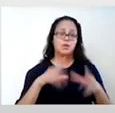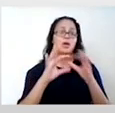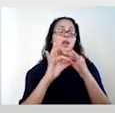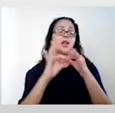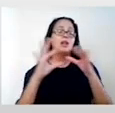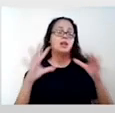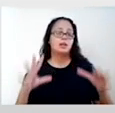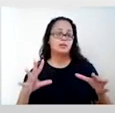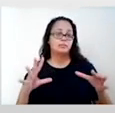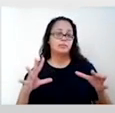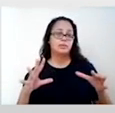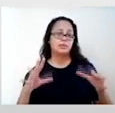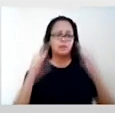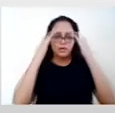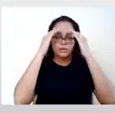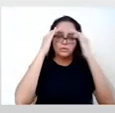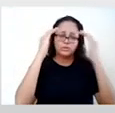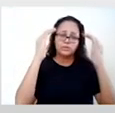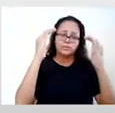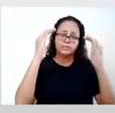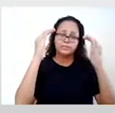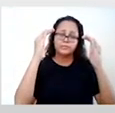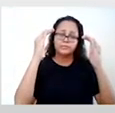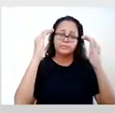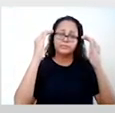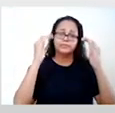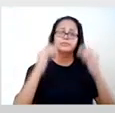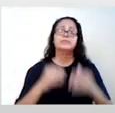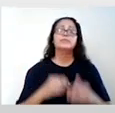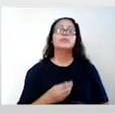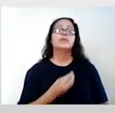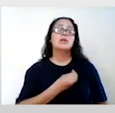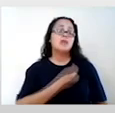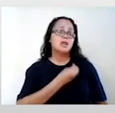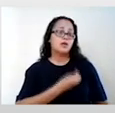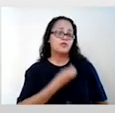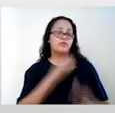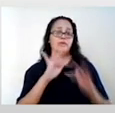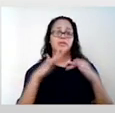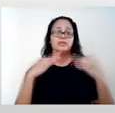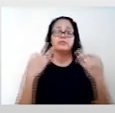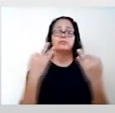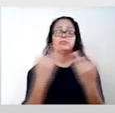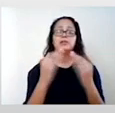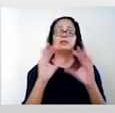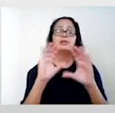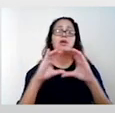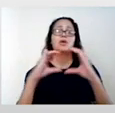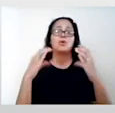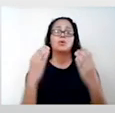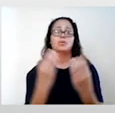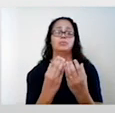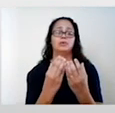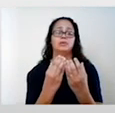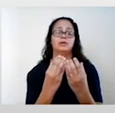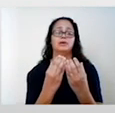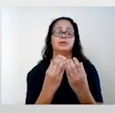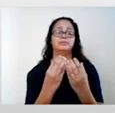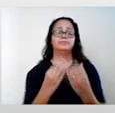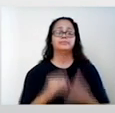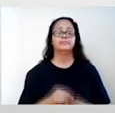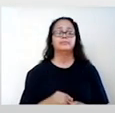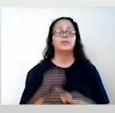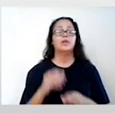à liberdade, à dignidade, ao respeito e à convivência familiar e comunitária.